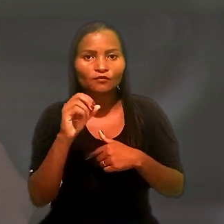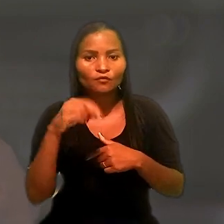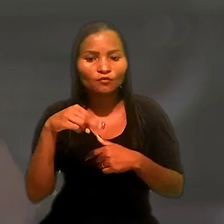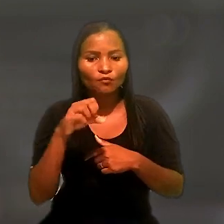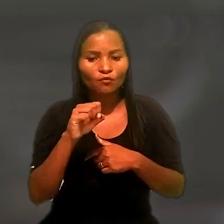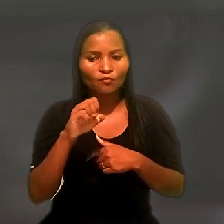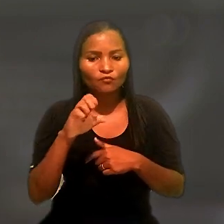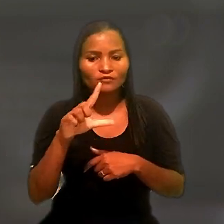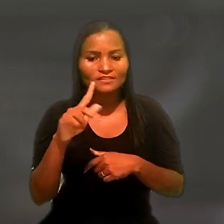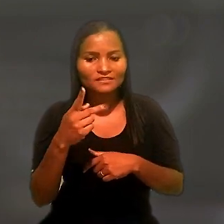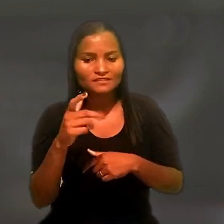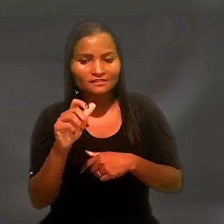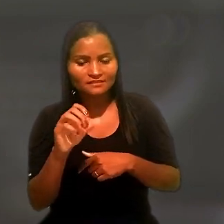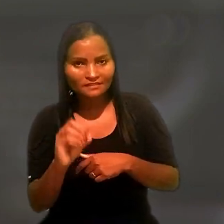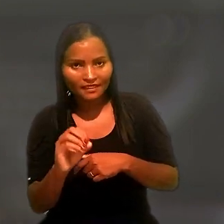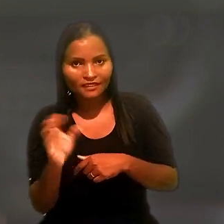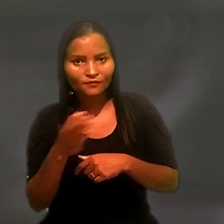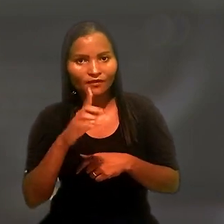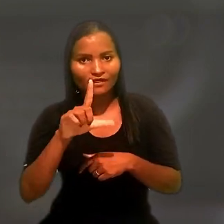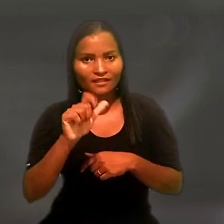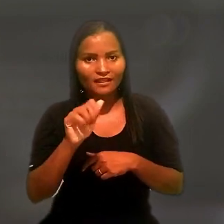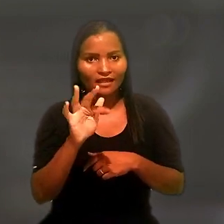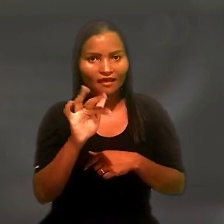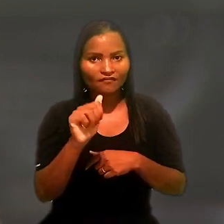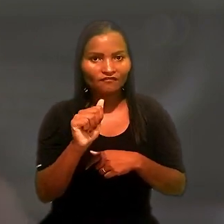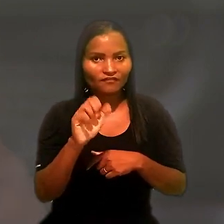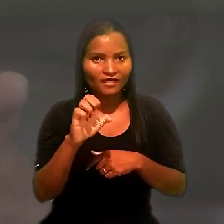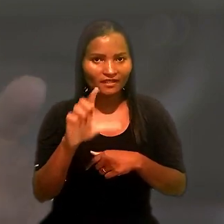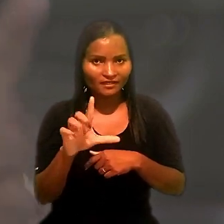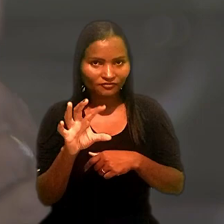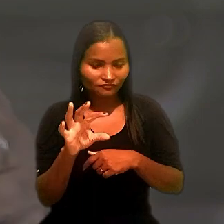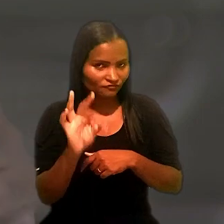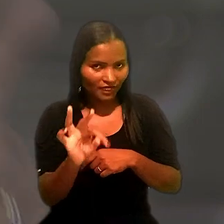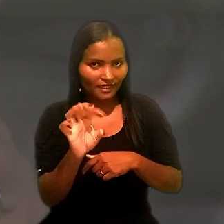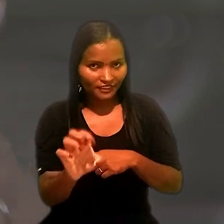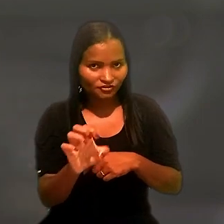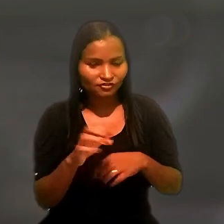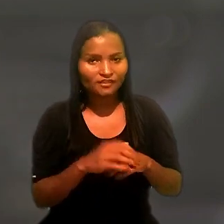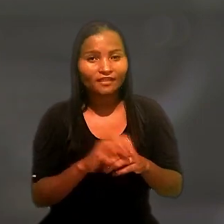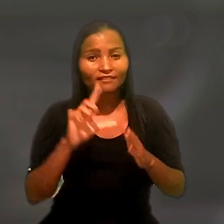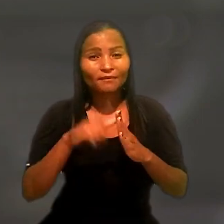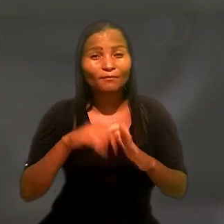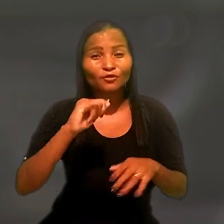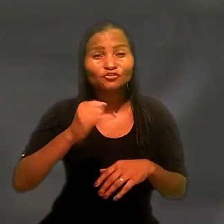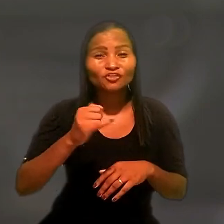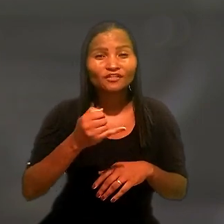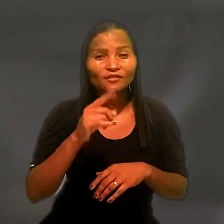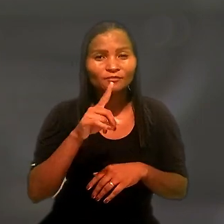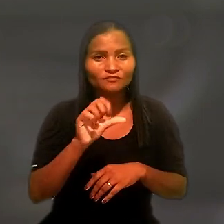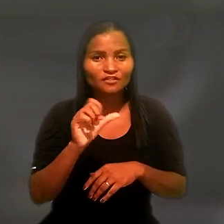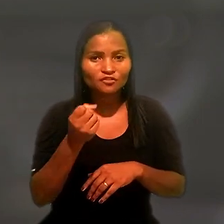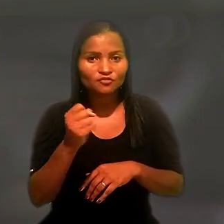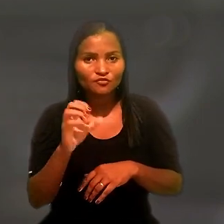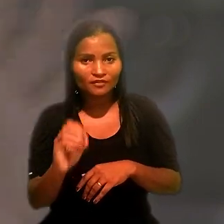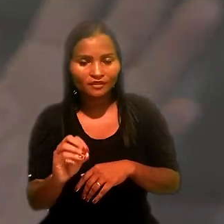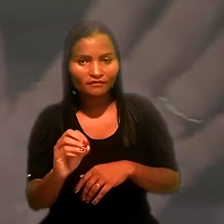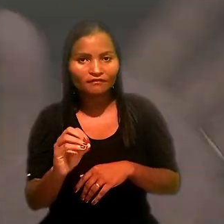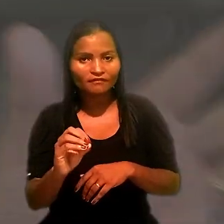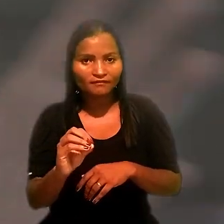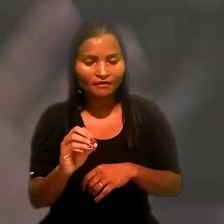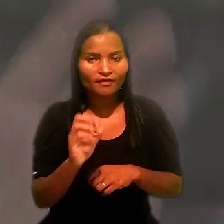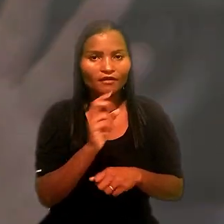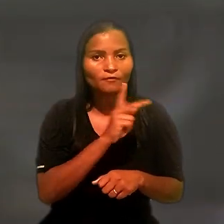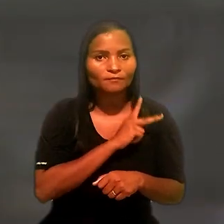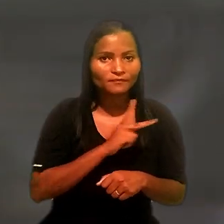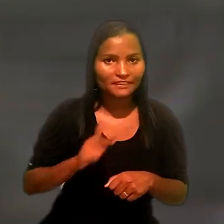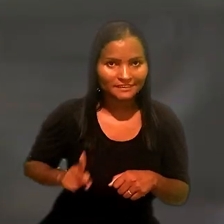em Conselho Lafayette, e logo depois, janeiro de 1980, o